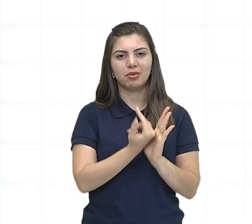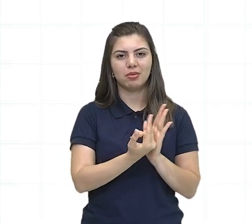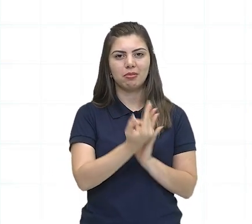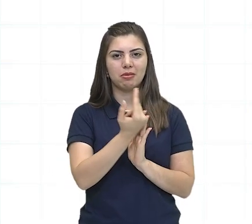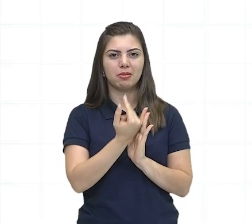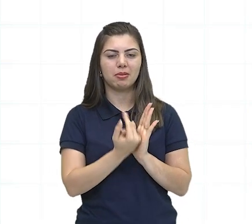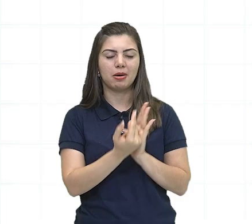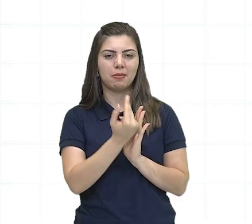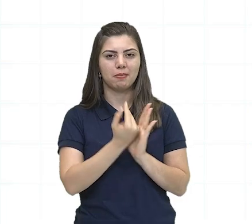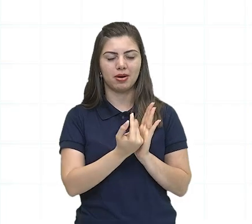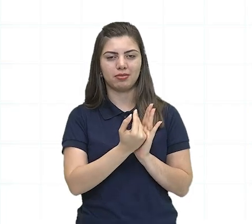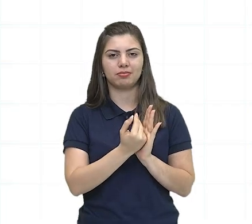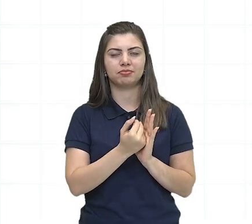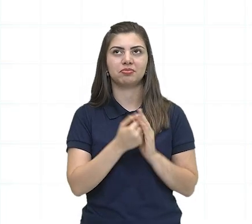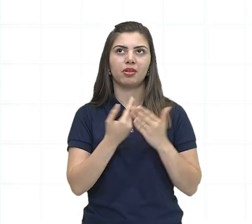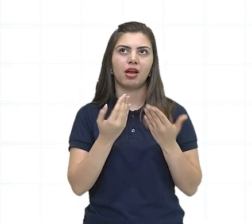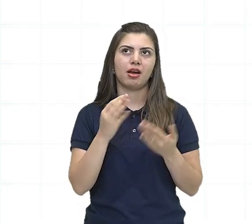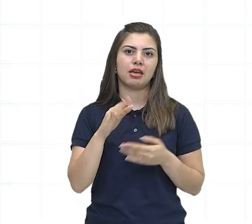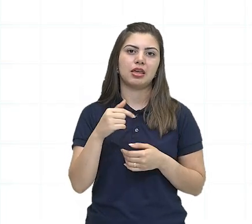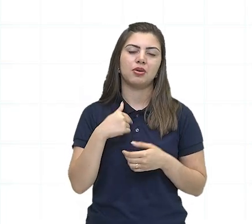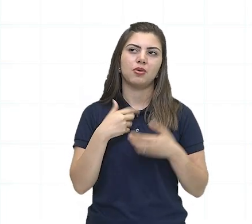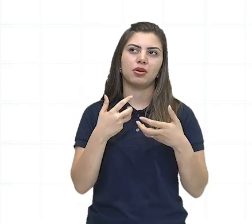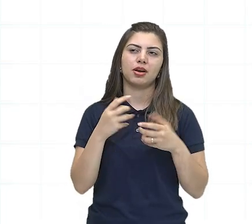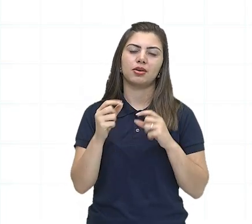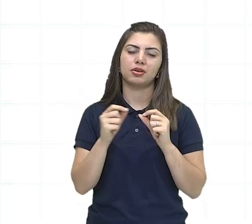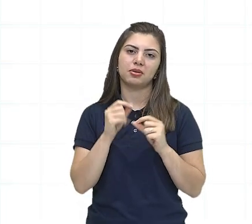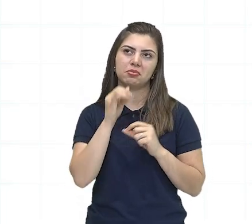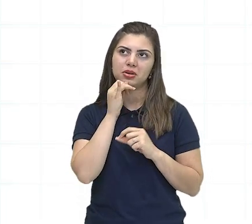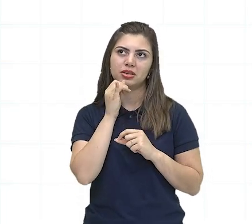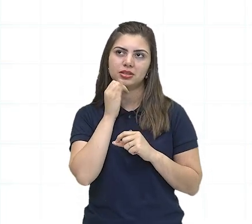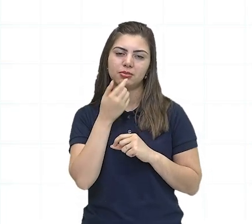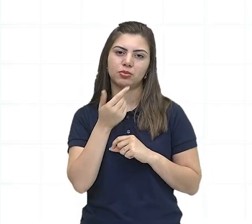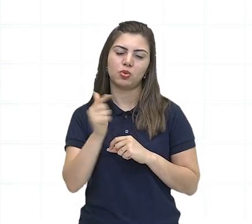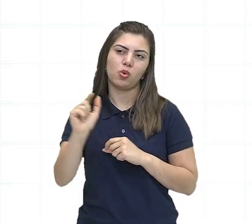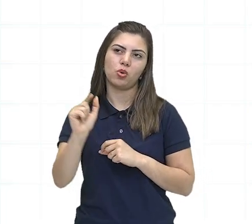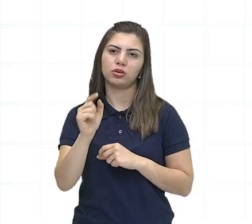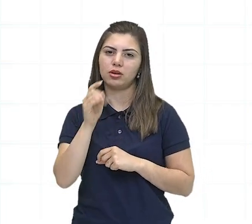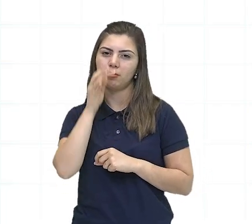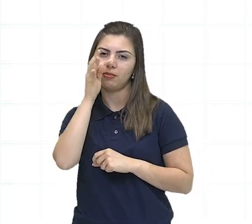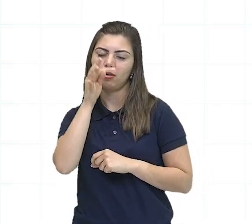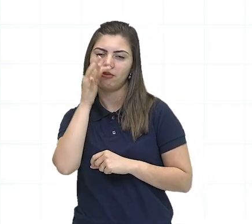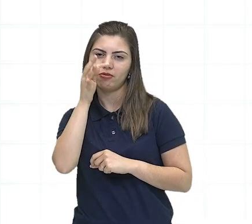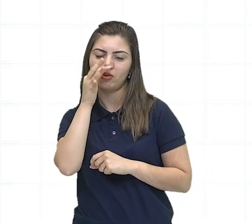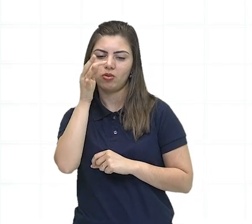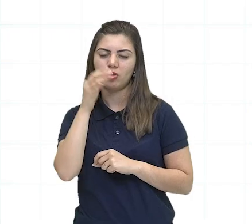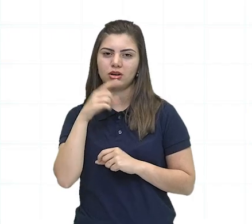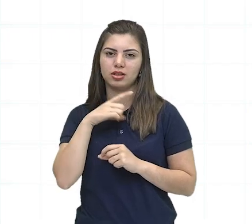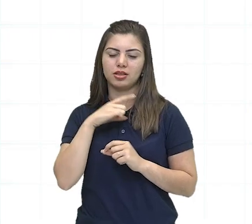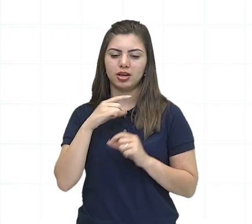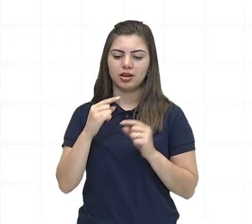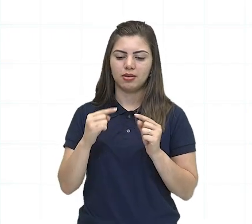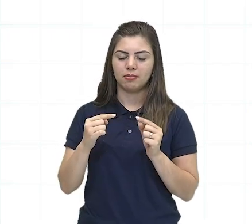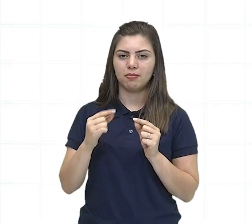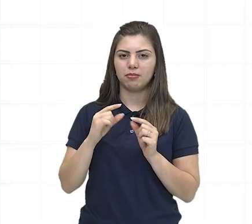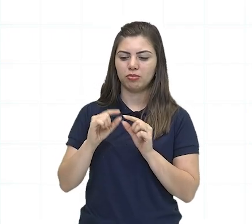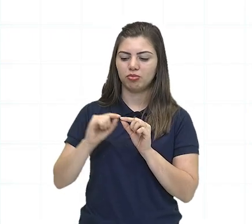óptica, certo? Ah, eu vou fazer uma rosa com espinho. Aí ele faz tão perfeito que parece que tá